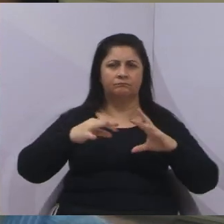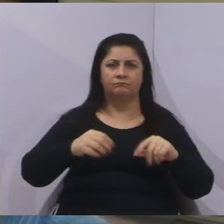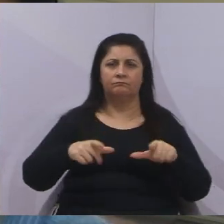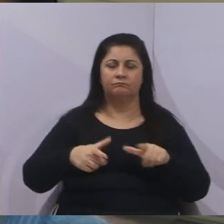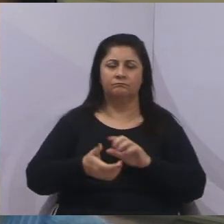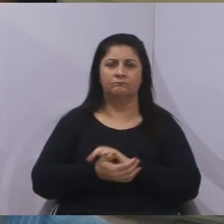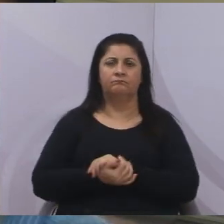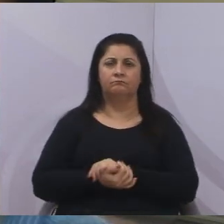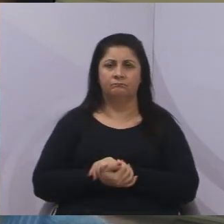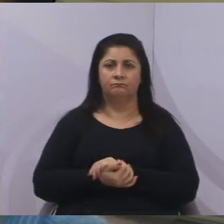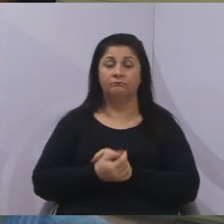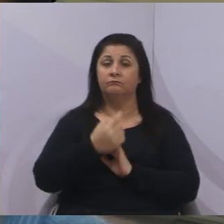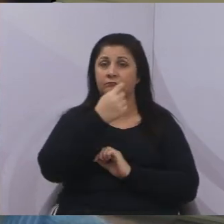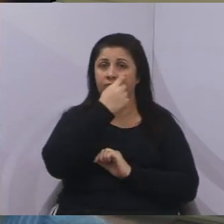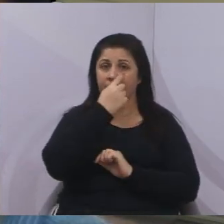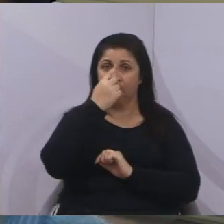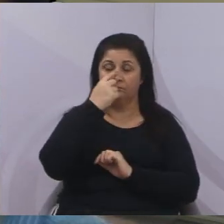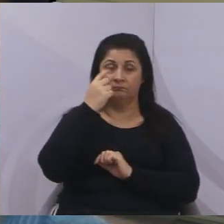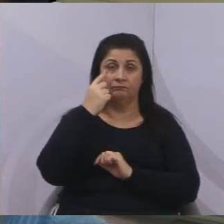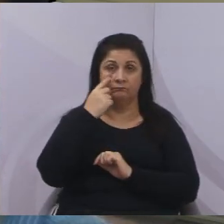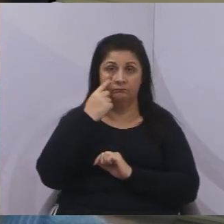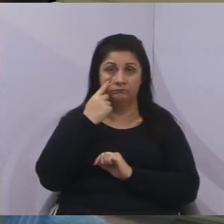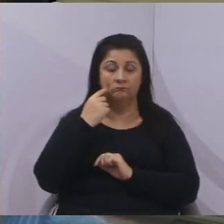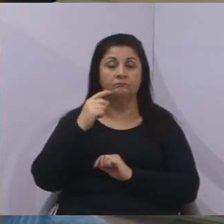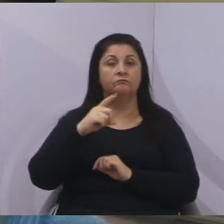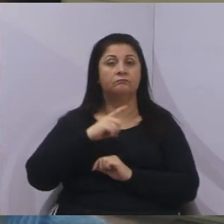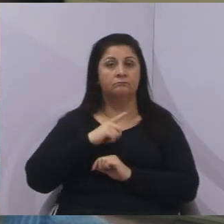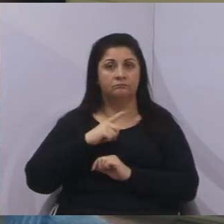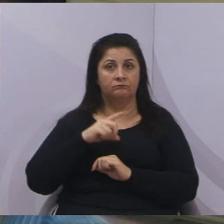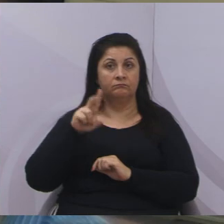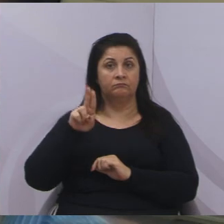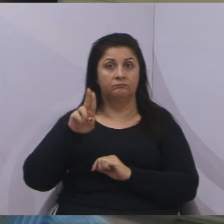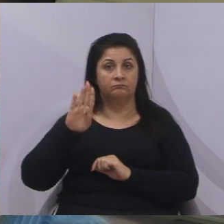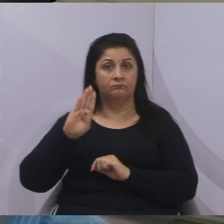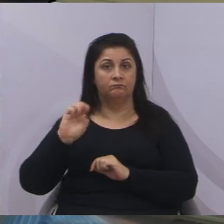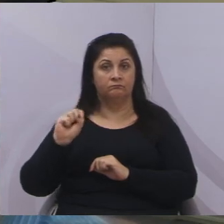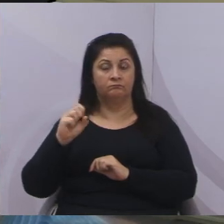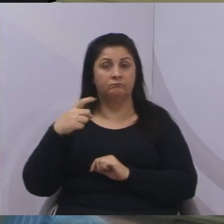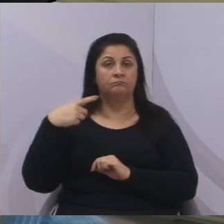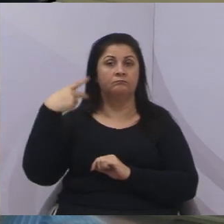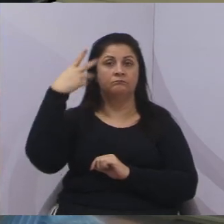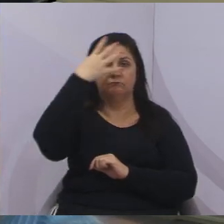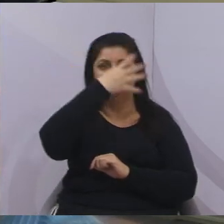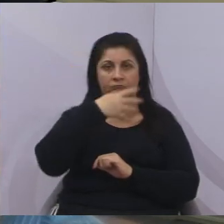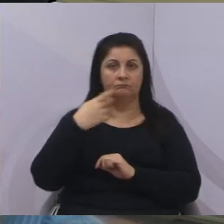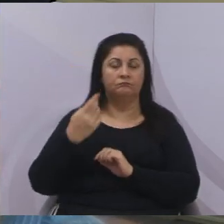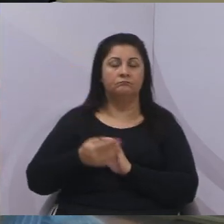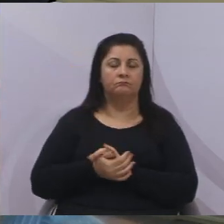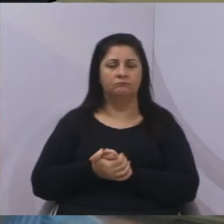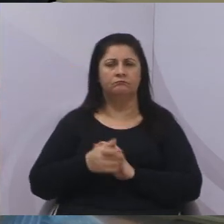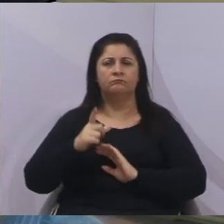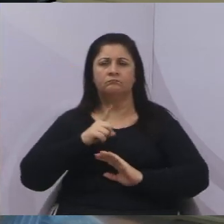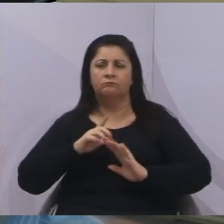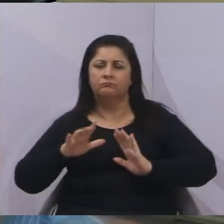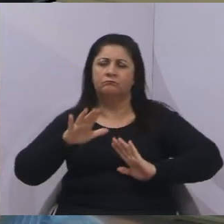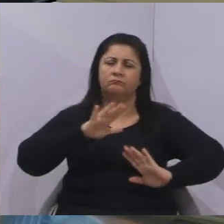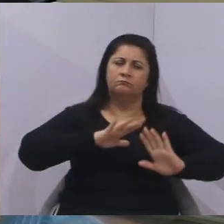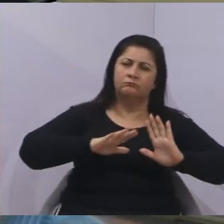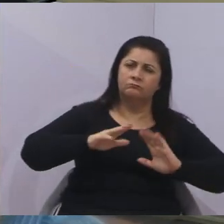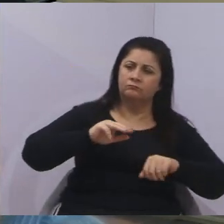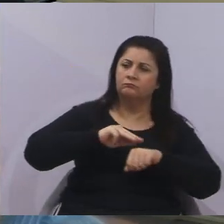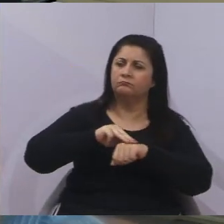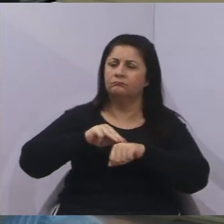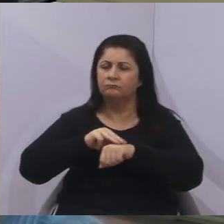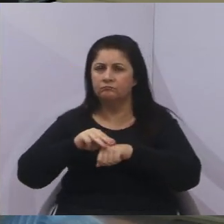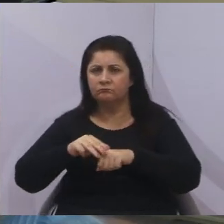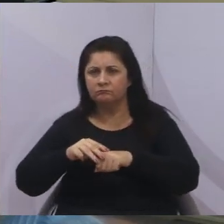graças a Deus o Parque Minha Lua é um posto médico 24 horas, graças a Deus a gente tem aquele jogo de cintura, conversar com o pessoal todo